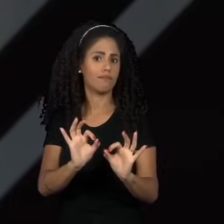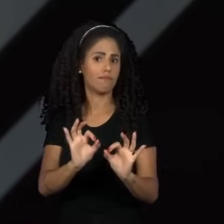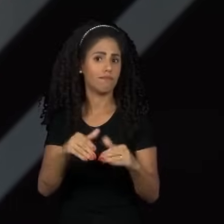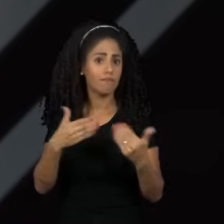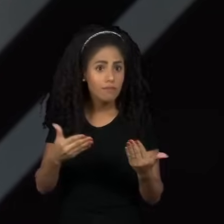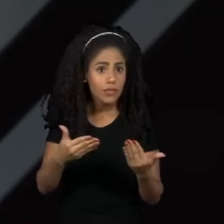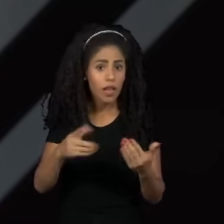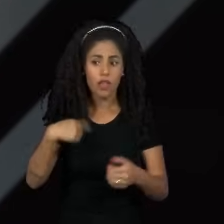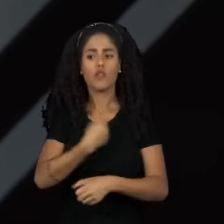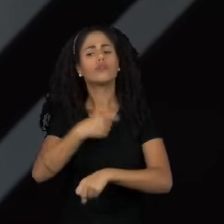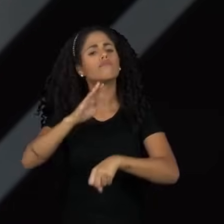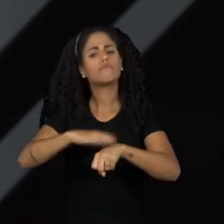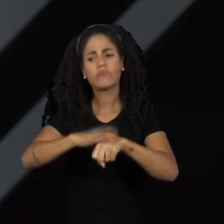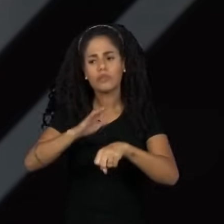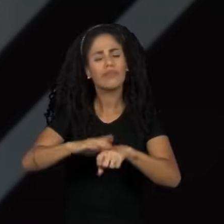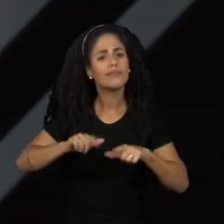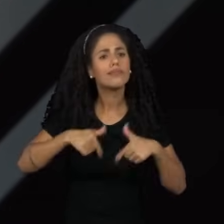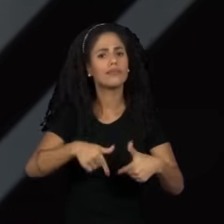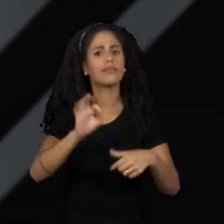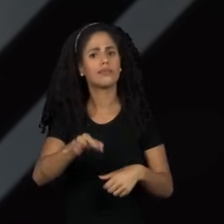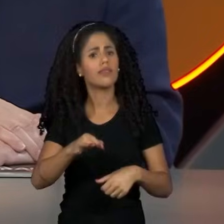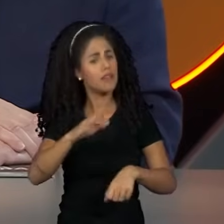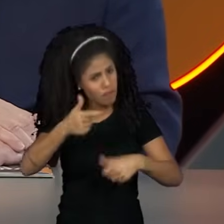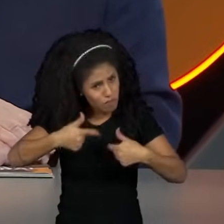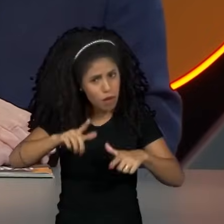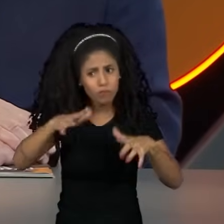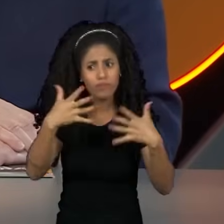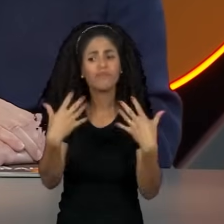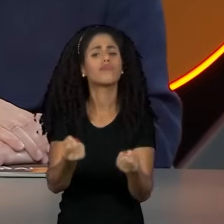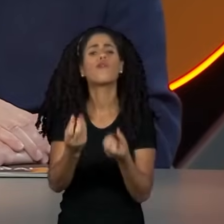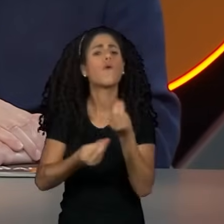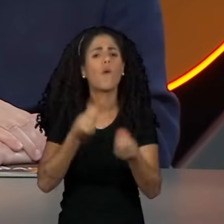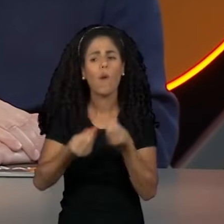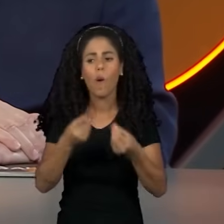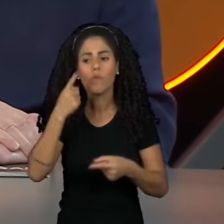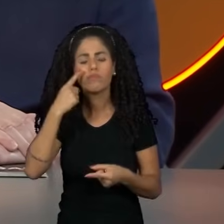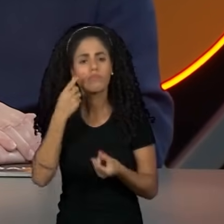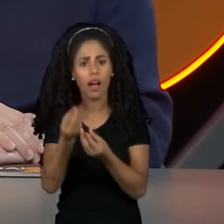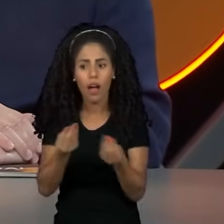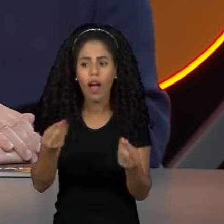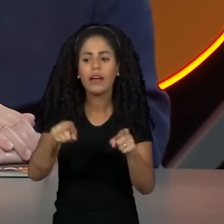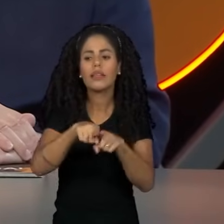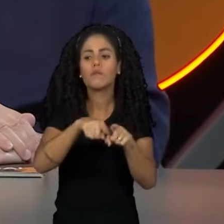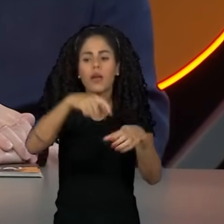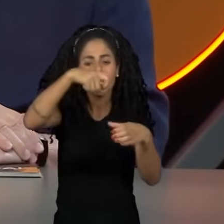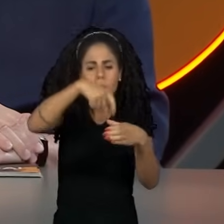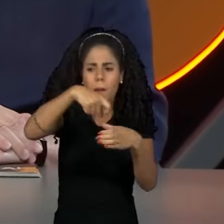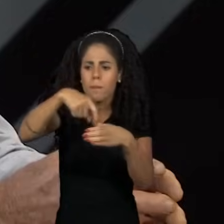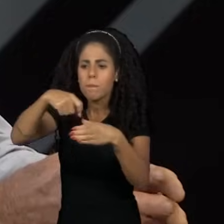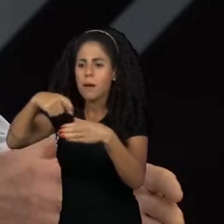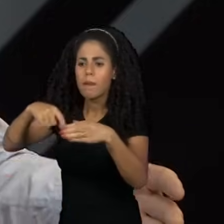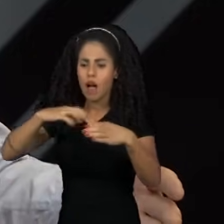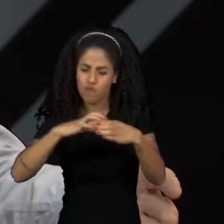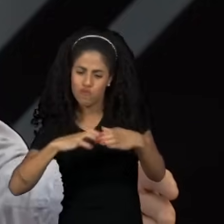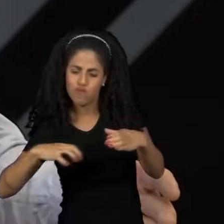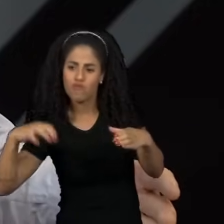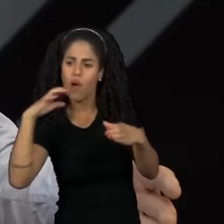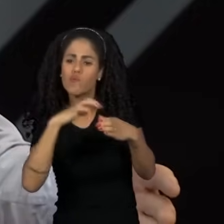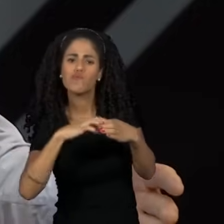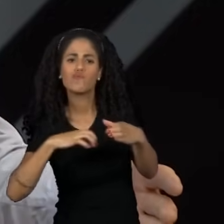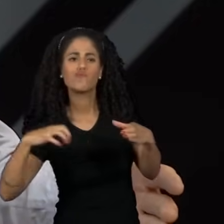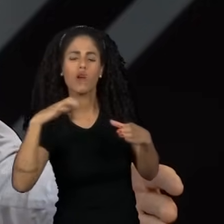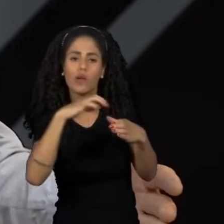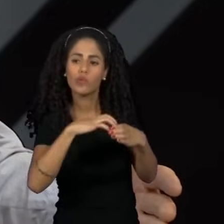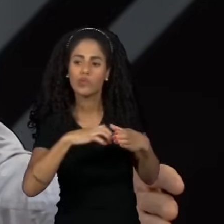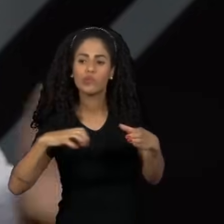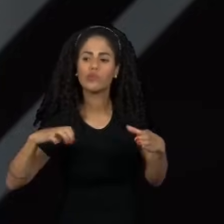Isso que vamos fazer. Vamos fazer. Passar de uma agromineração, que estamos fazendo no mundo inteiro, que é o conceito desde